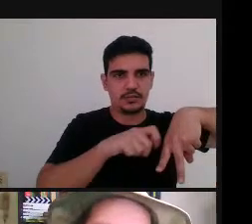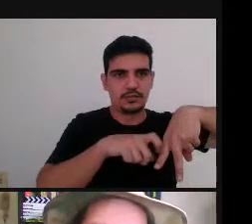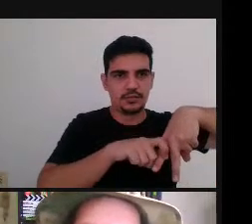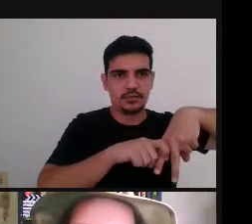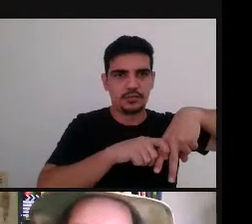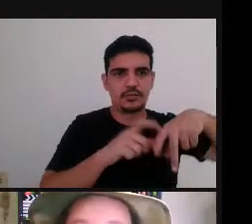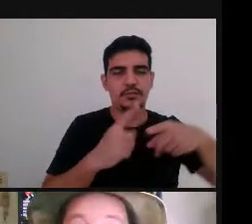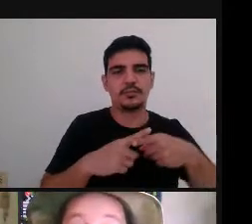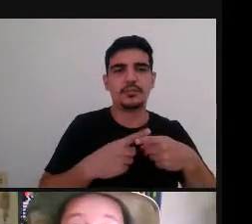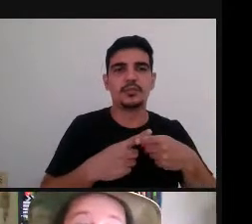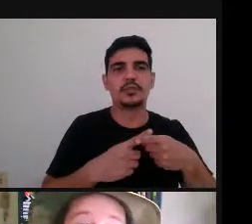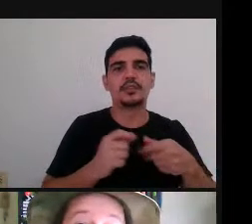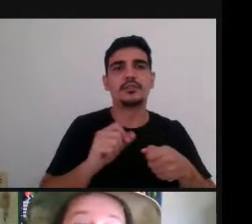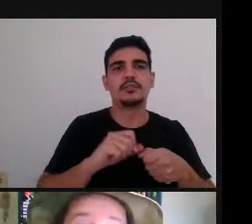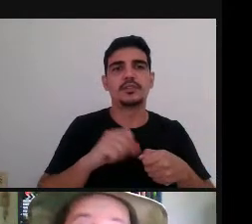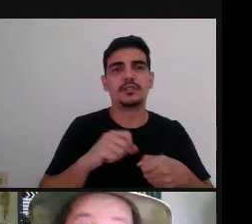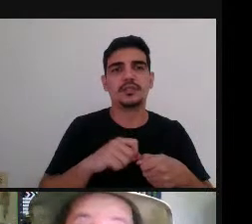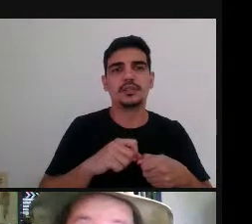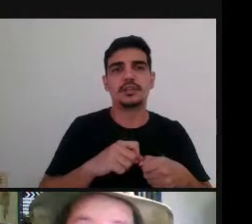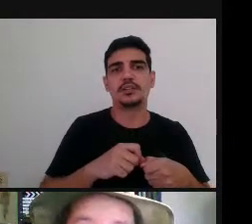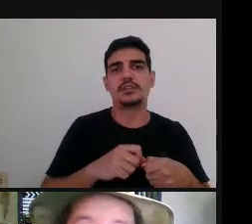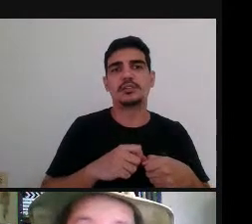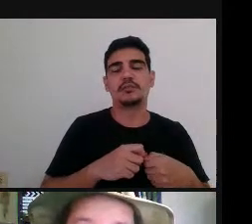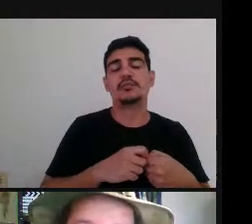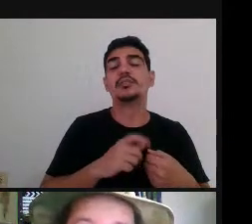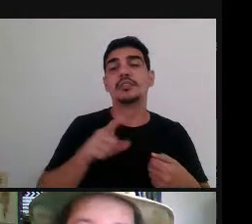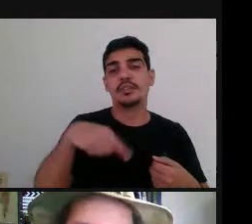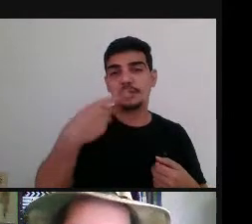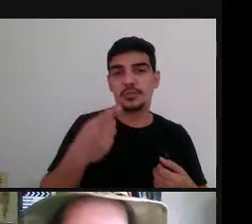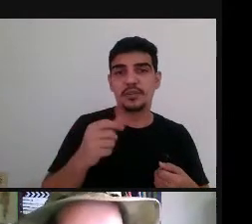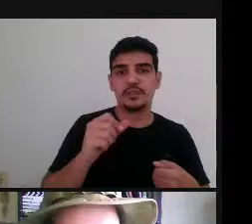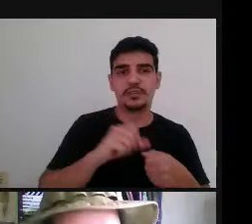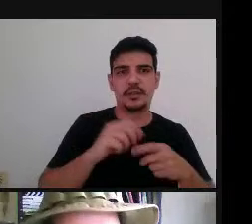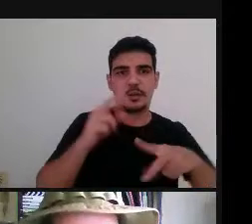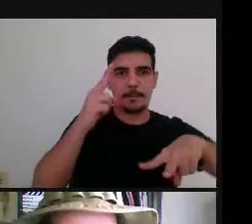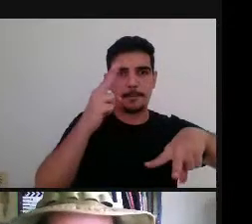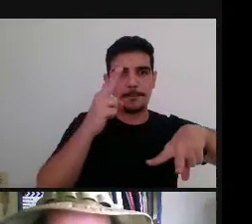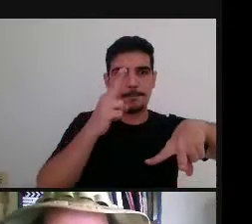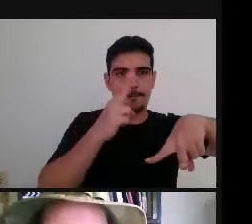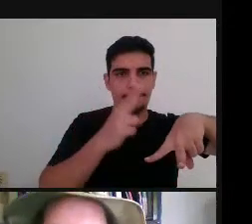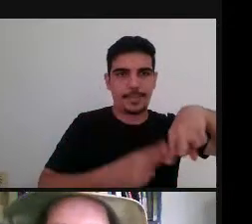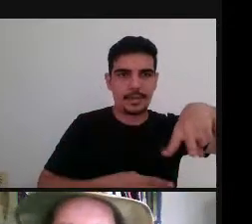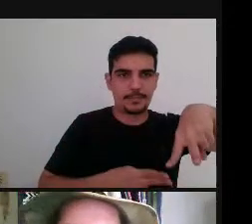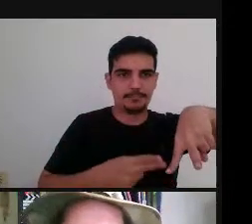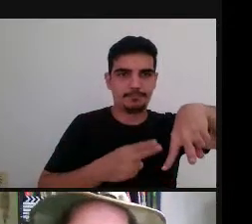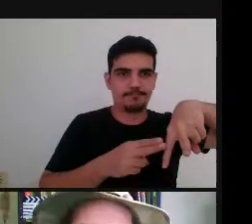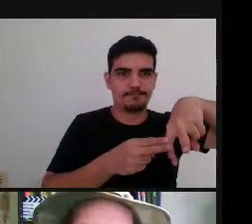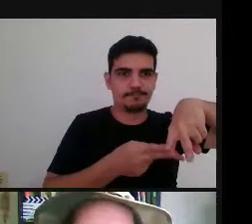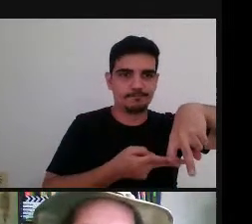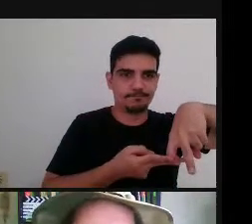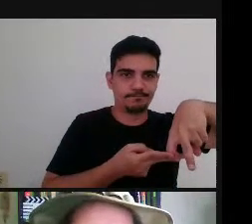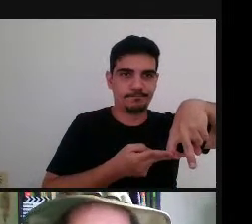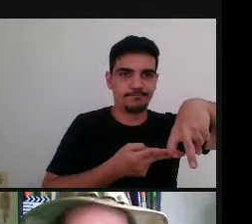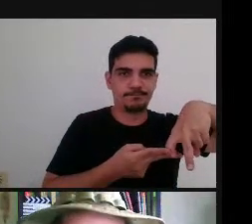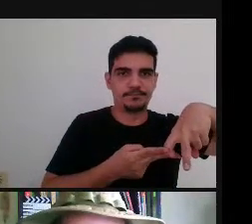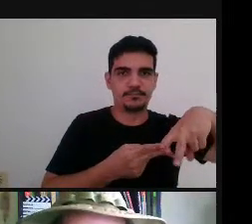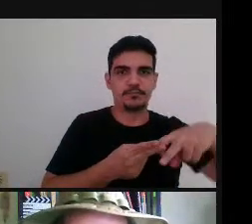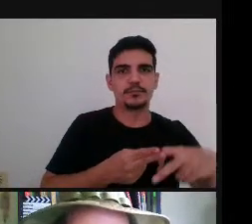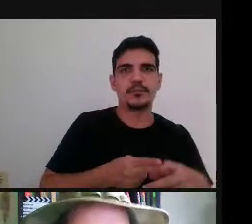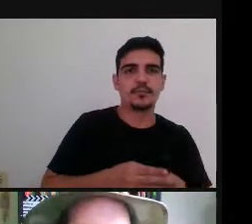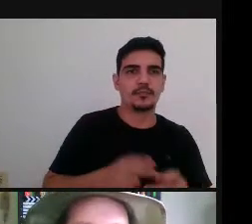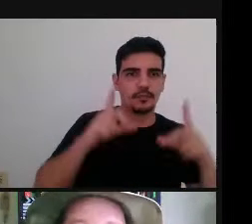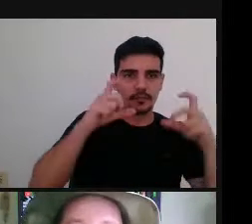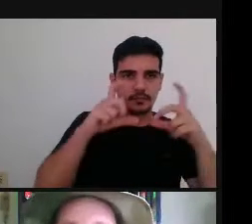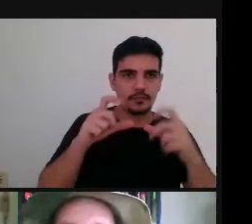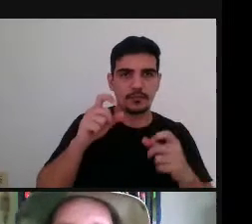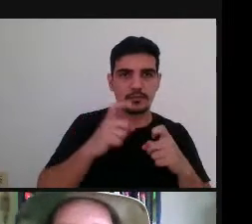fizer o torniquete pode agravar e pode ser necessário amputar o membro, né, a perna. Essa é uma foto do Dr. Luiz Augusto, aqui